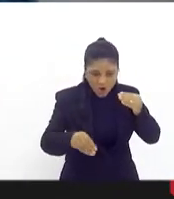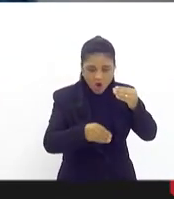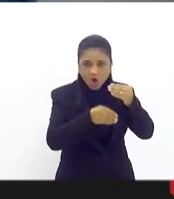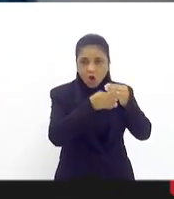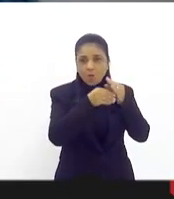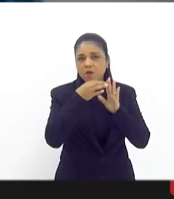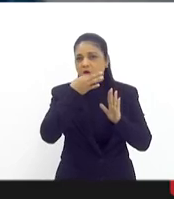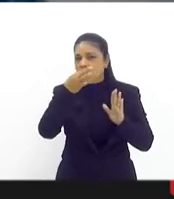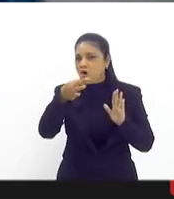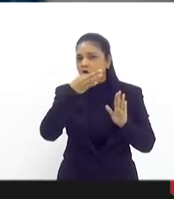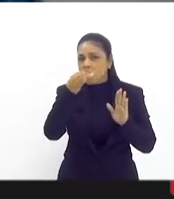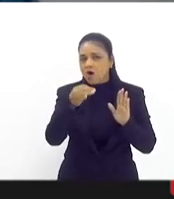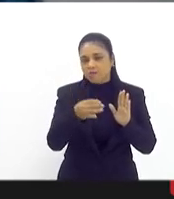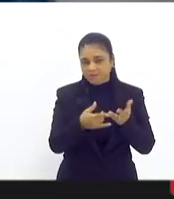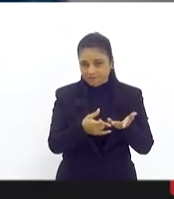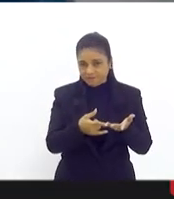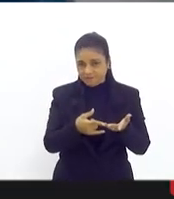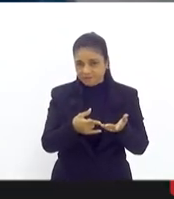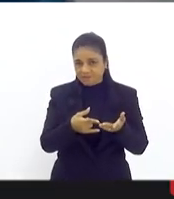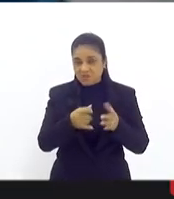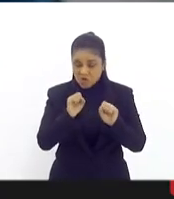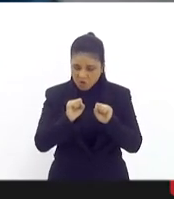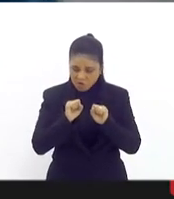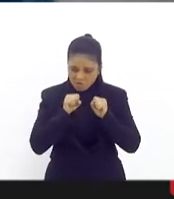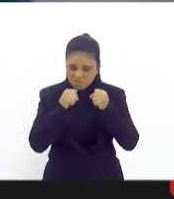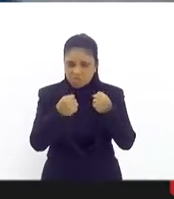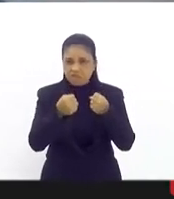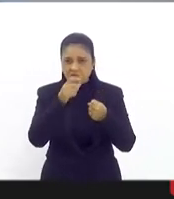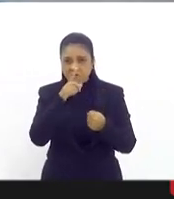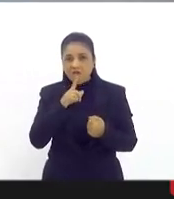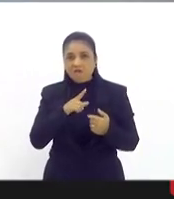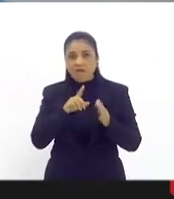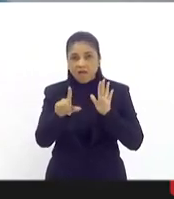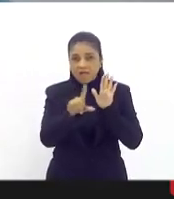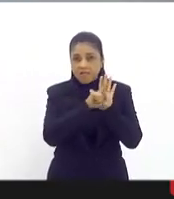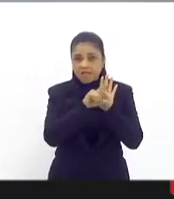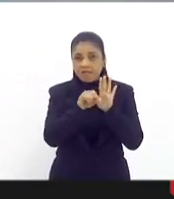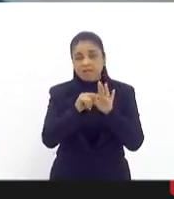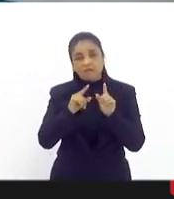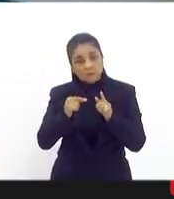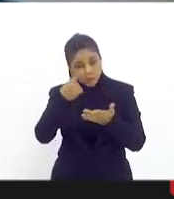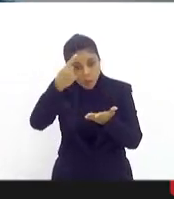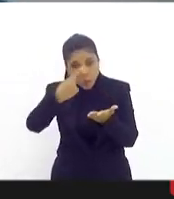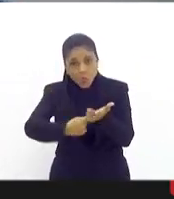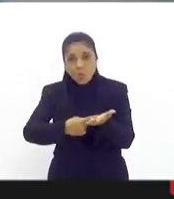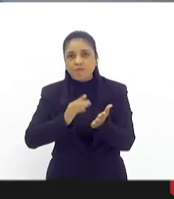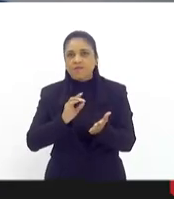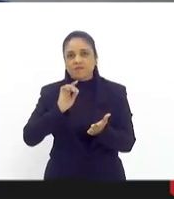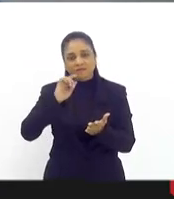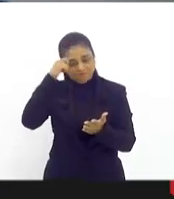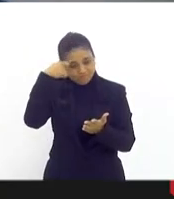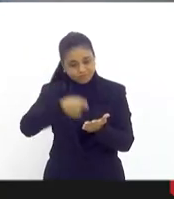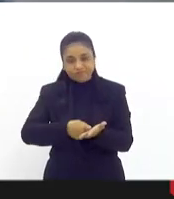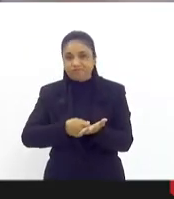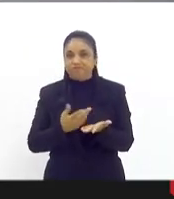as sugestões, se robustecer, e depois a campanha do cumpra-se, né? Que é o mais